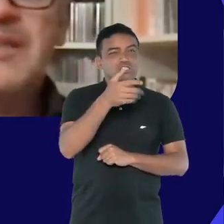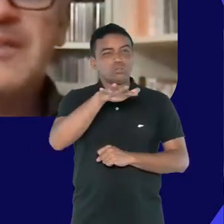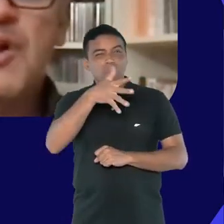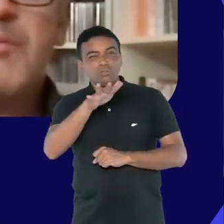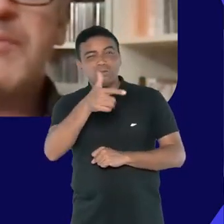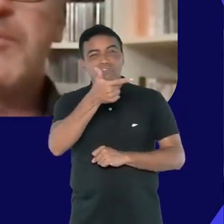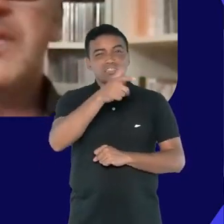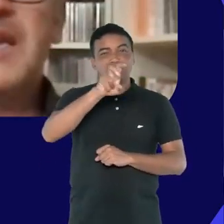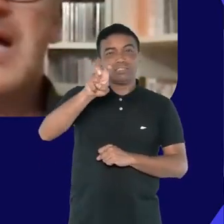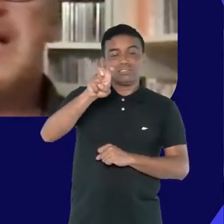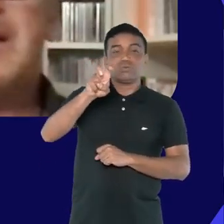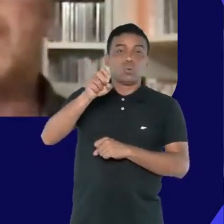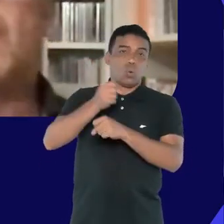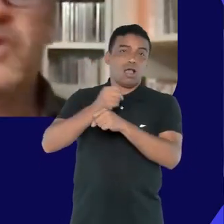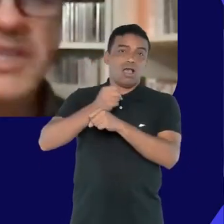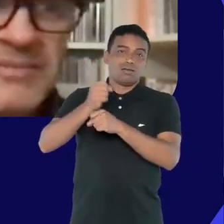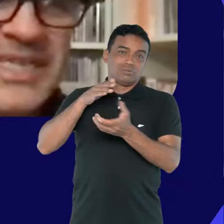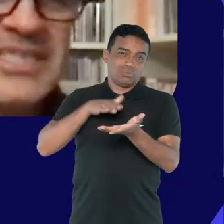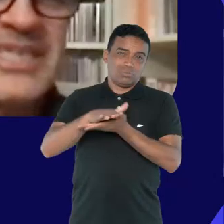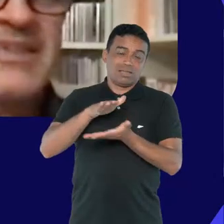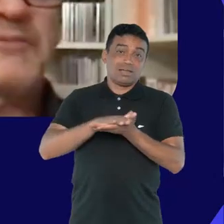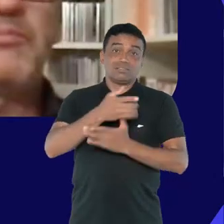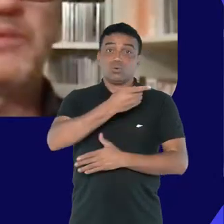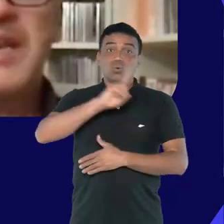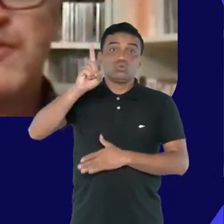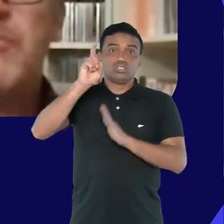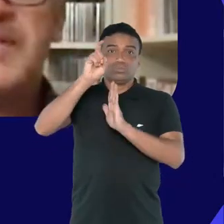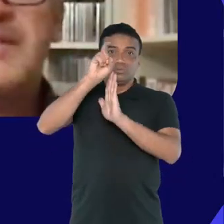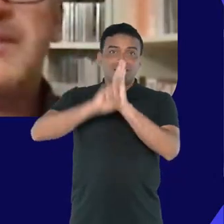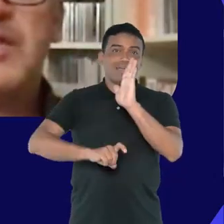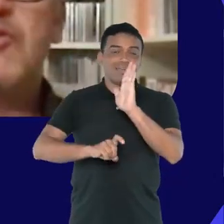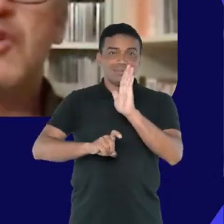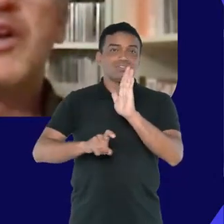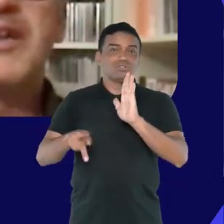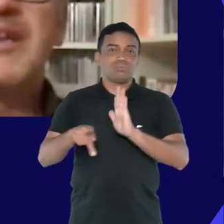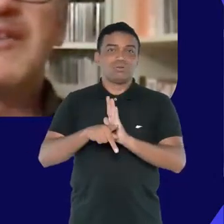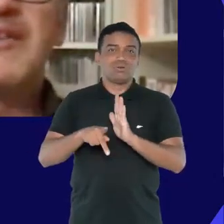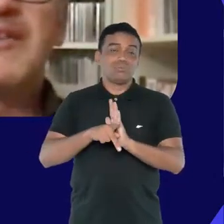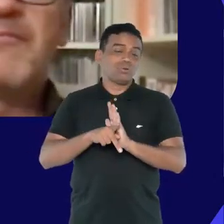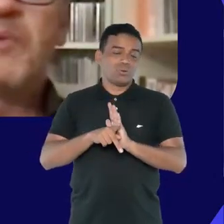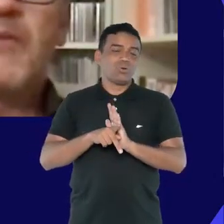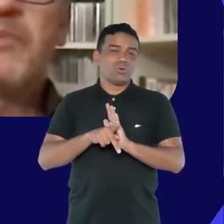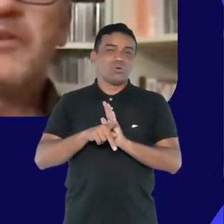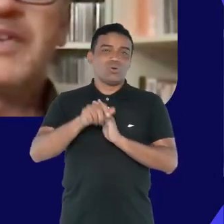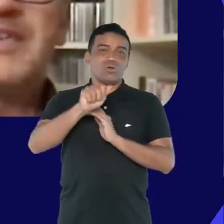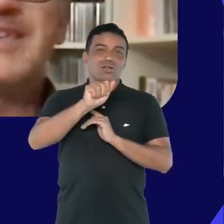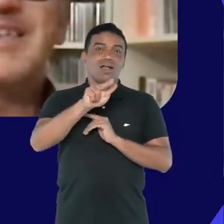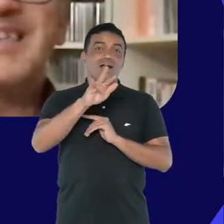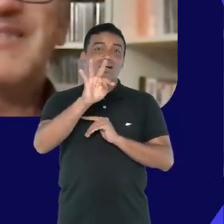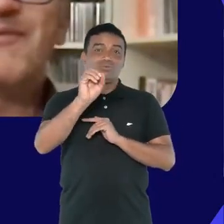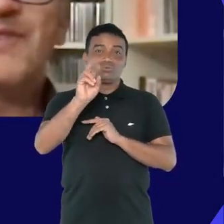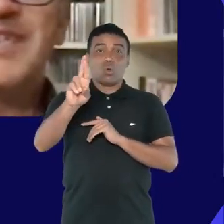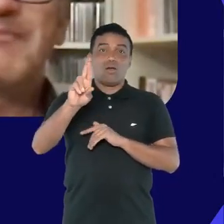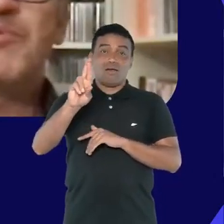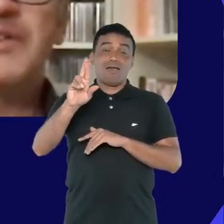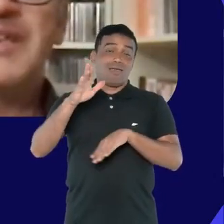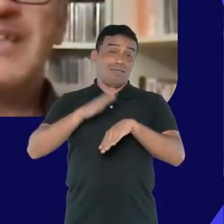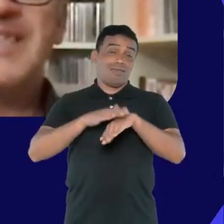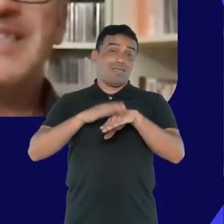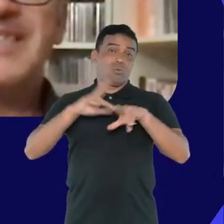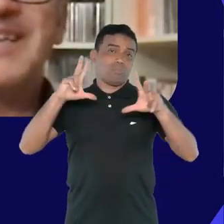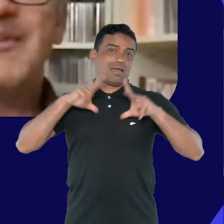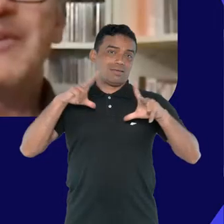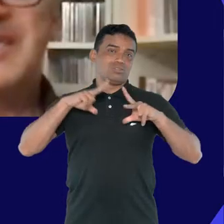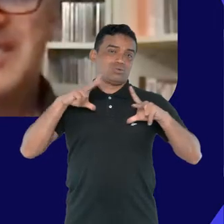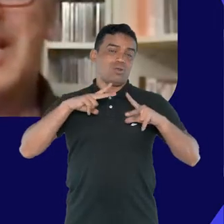anos de obra publicada, o último texto de teatro que publiquei foi uma edição de autor. Fui eu próprio que fiz por